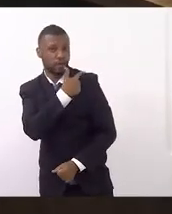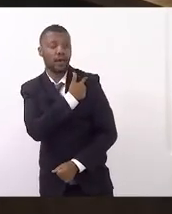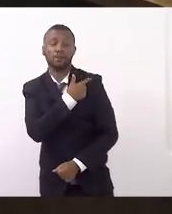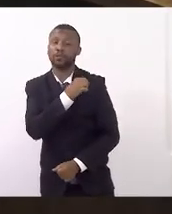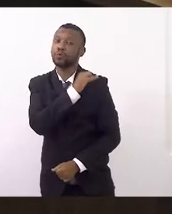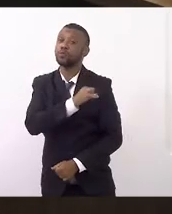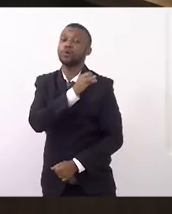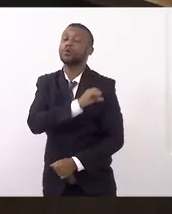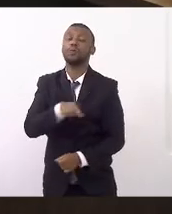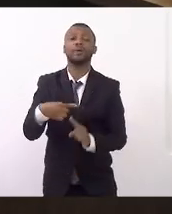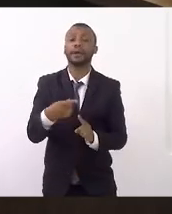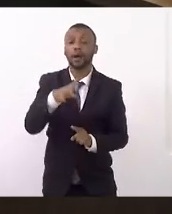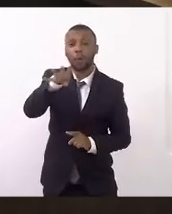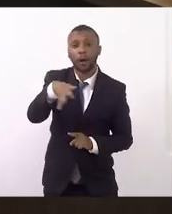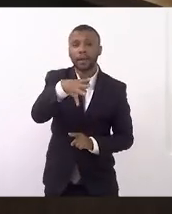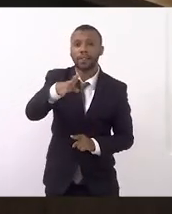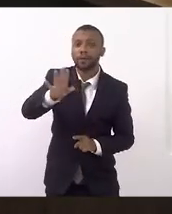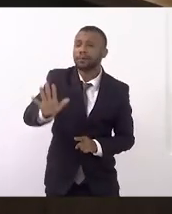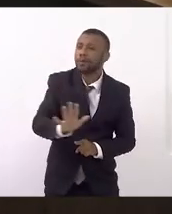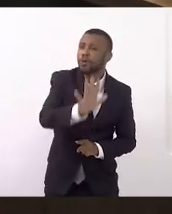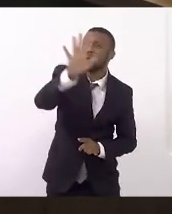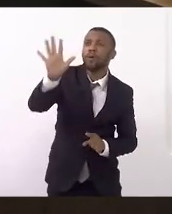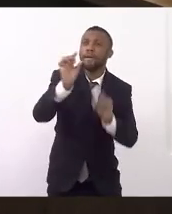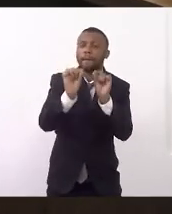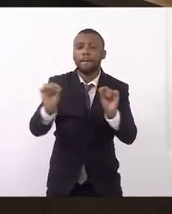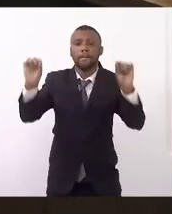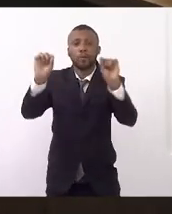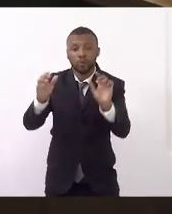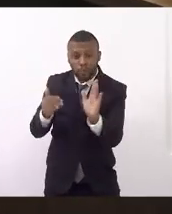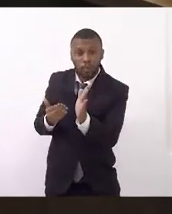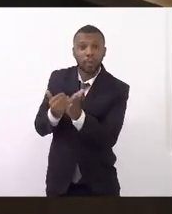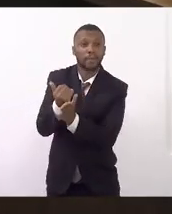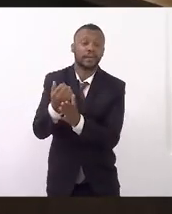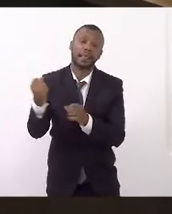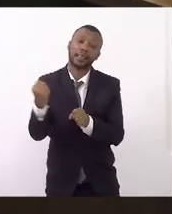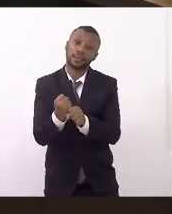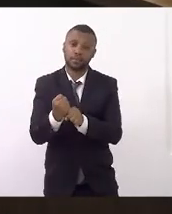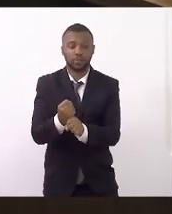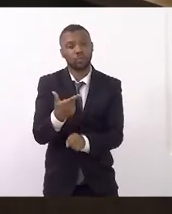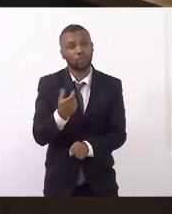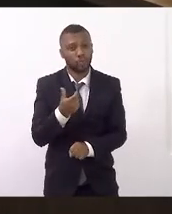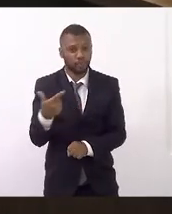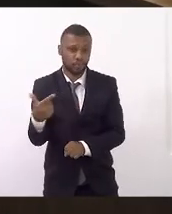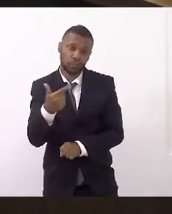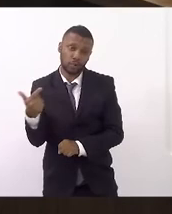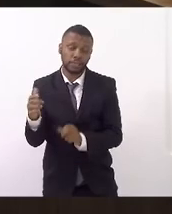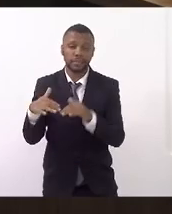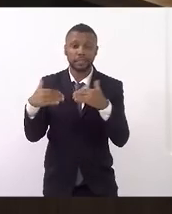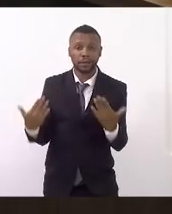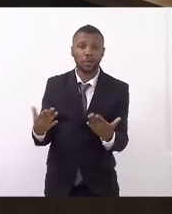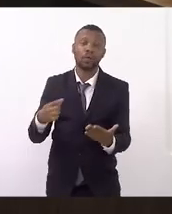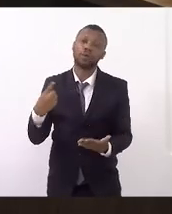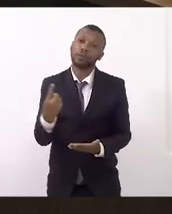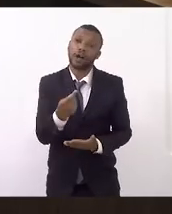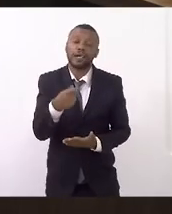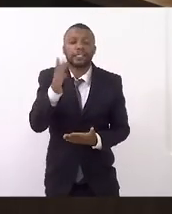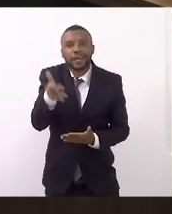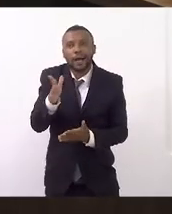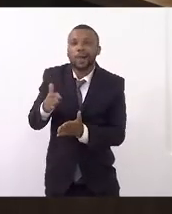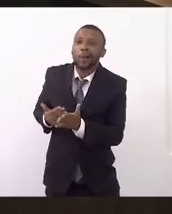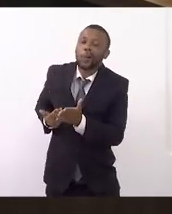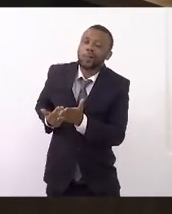pelo calendário nacional, a implementação se iniciaria esse ano e, dessa forma, a gente já